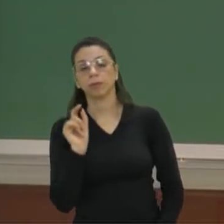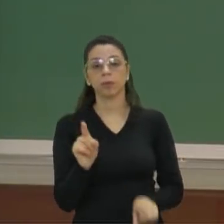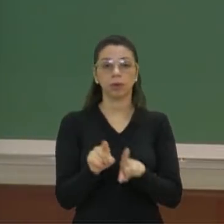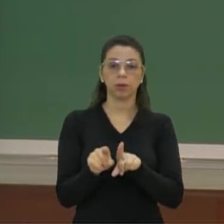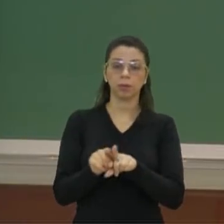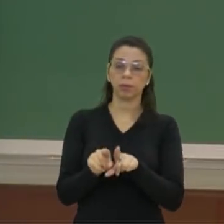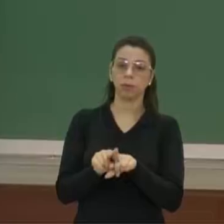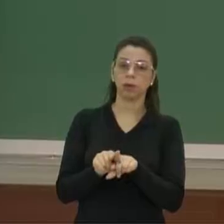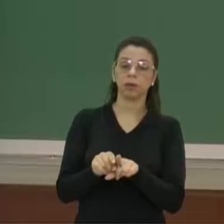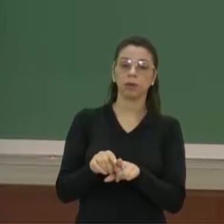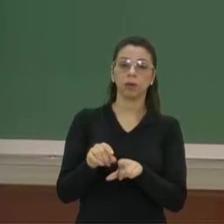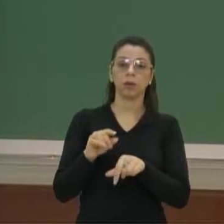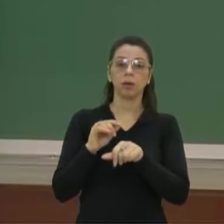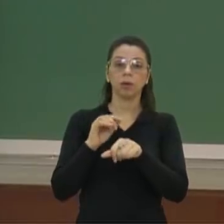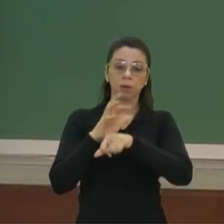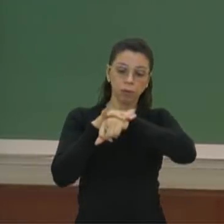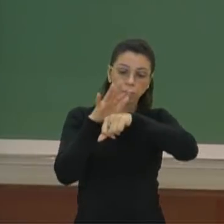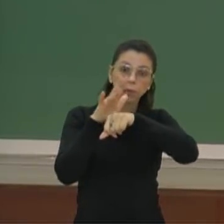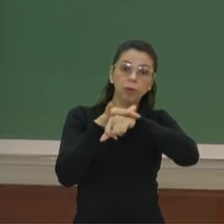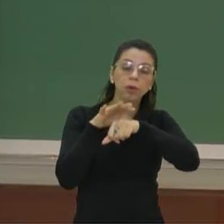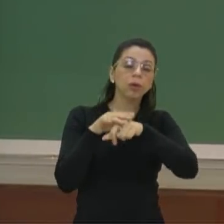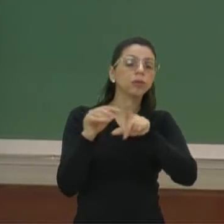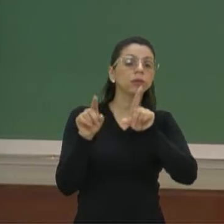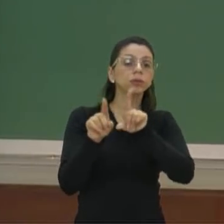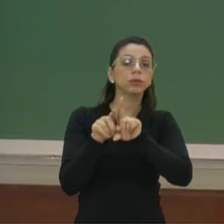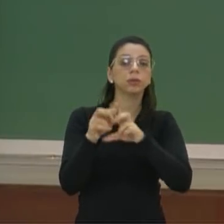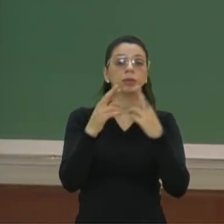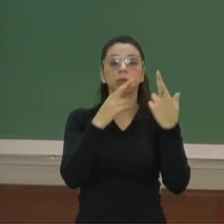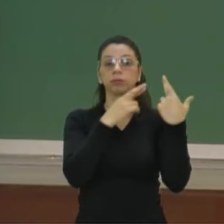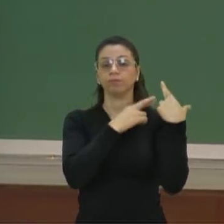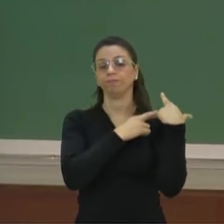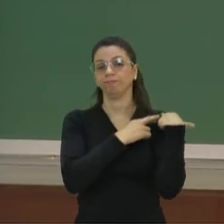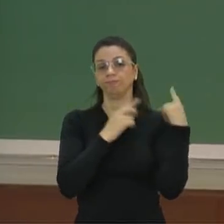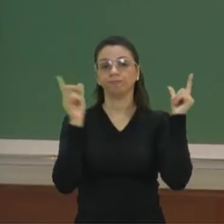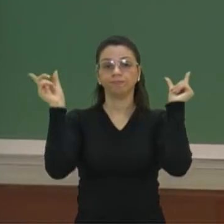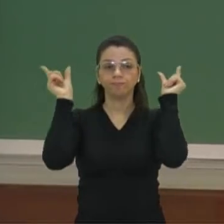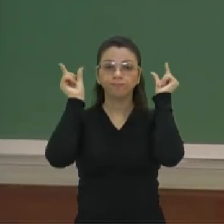infecções são responsáveis também pela perda auditiva.